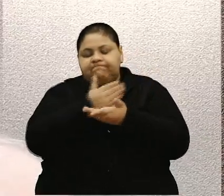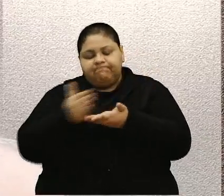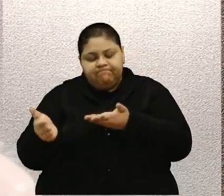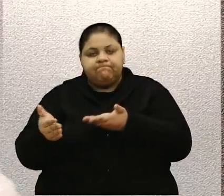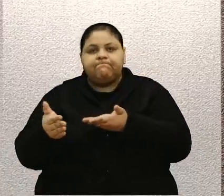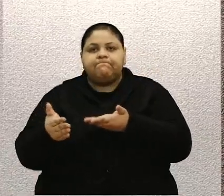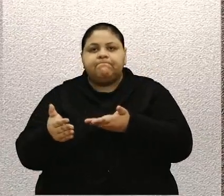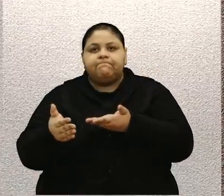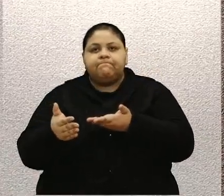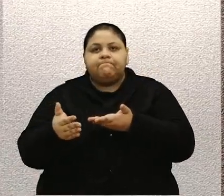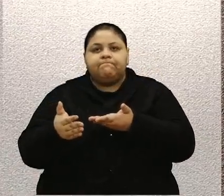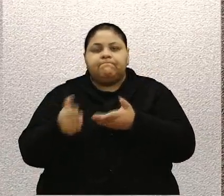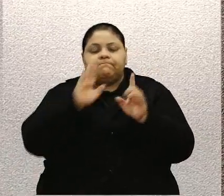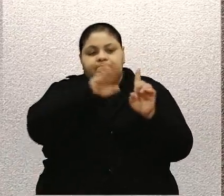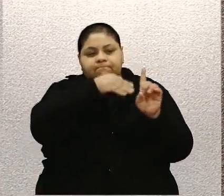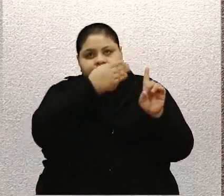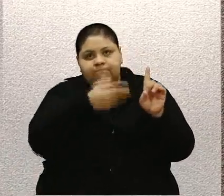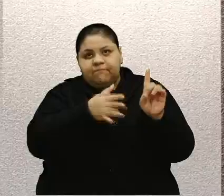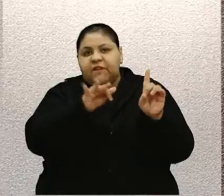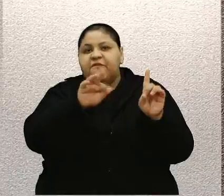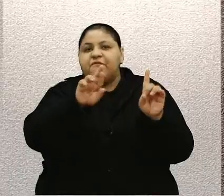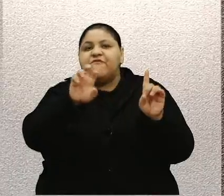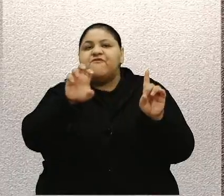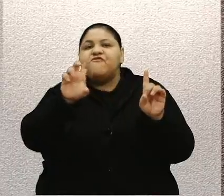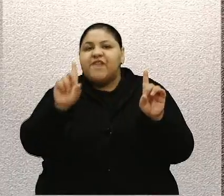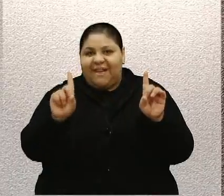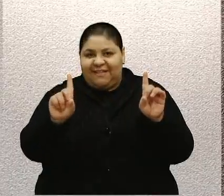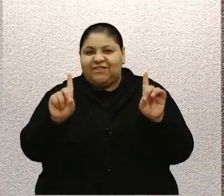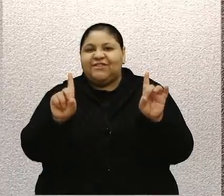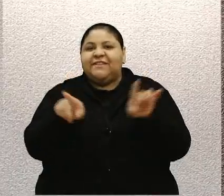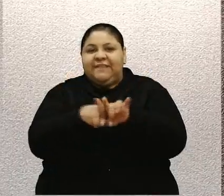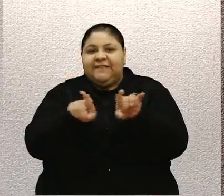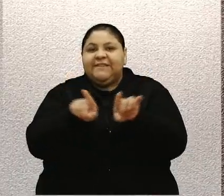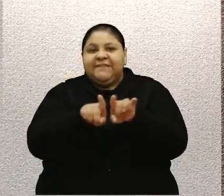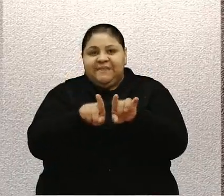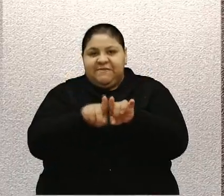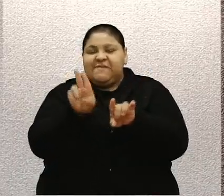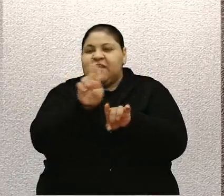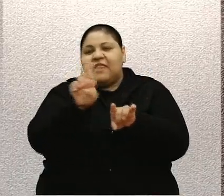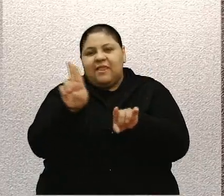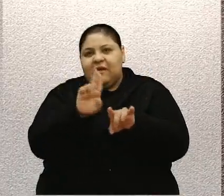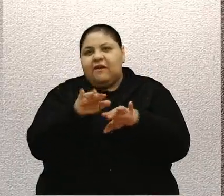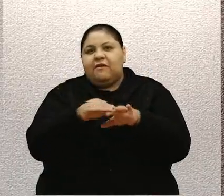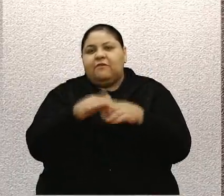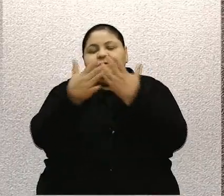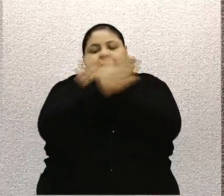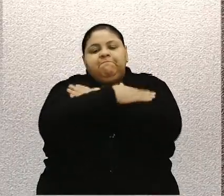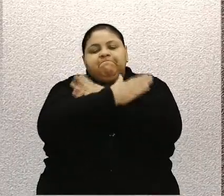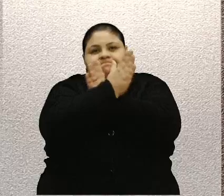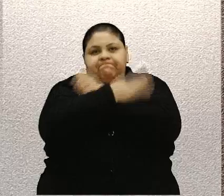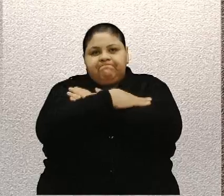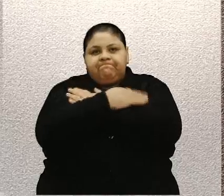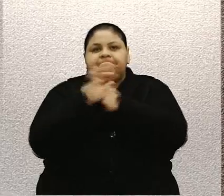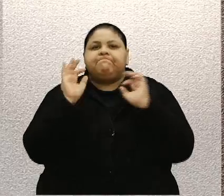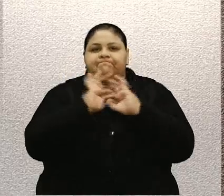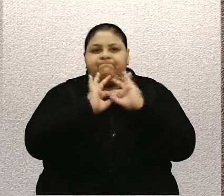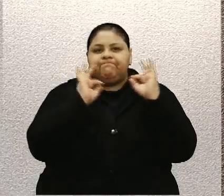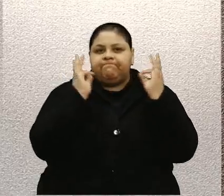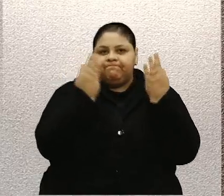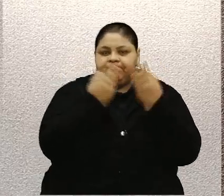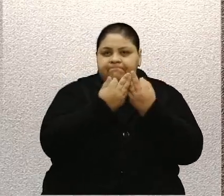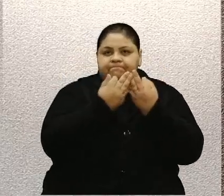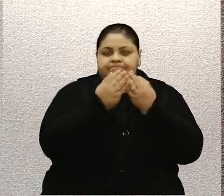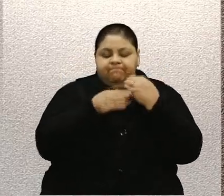do Frederico Lenor Mazzocchi, o Fred, também Tarica, como era chamado. Então, um grande abraço à família,